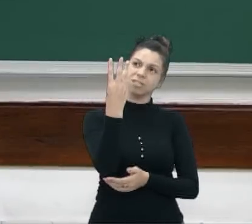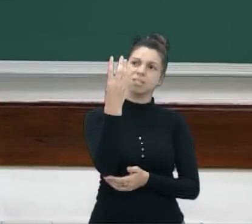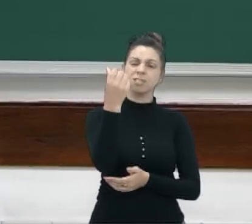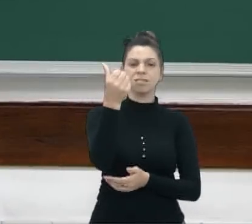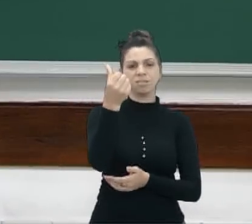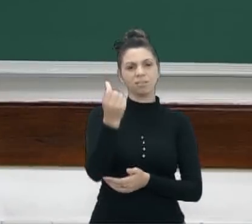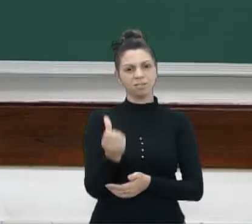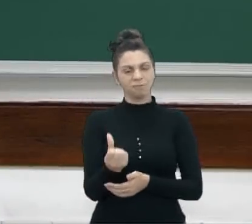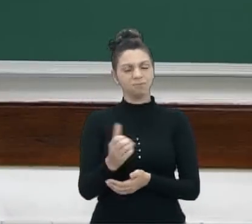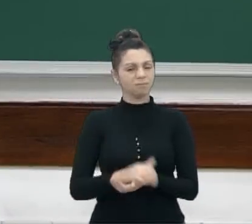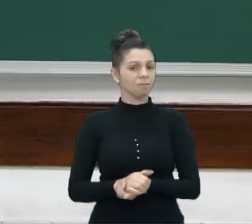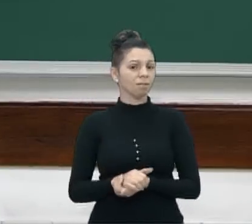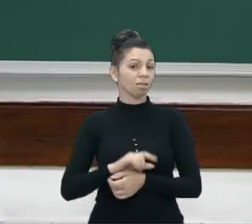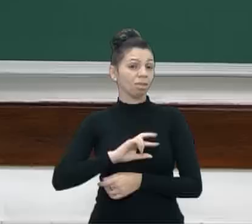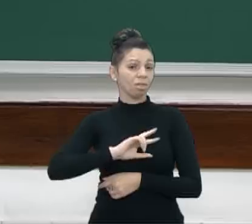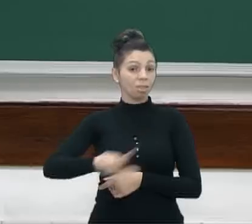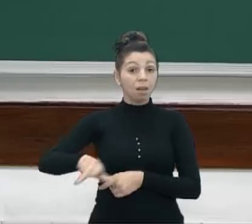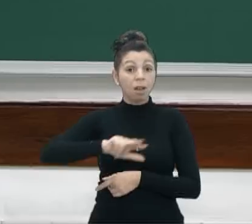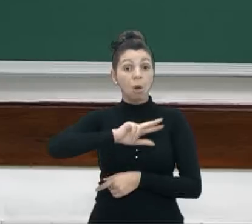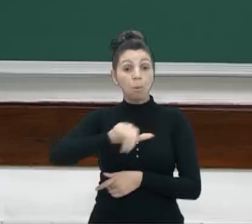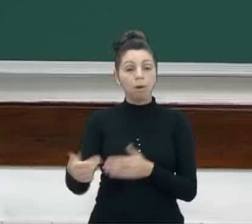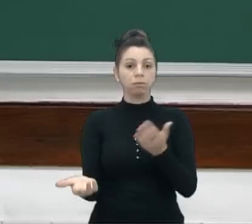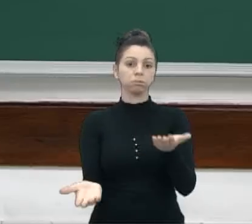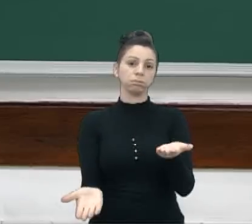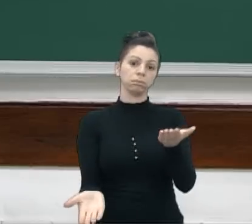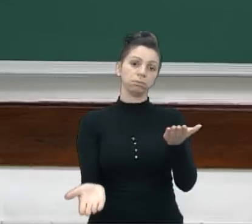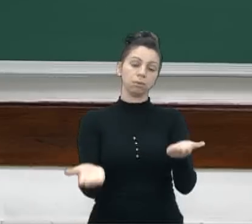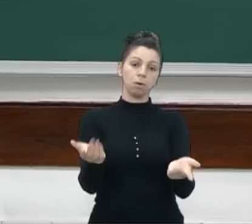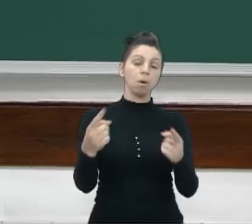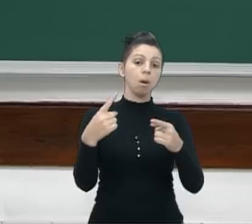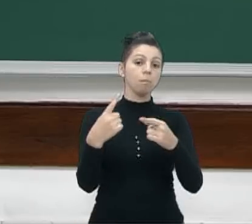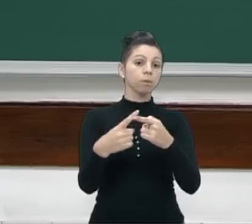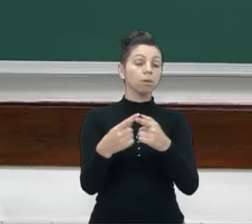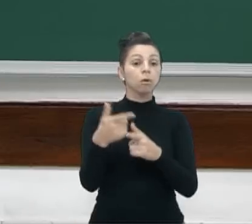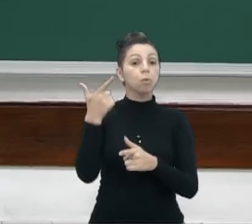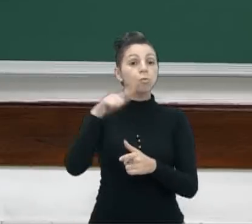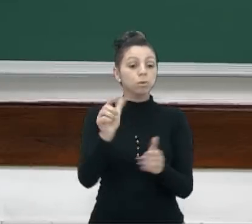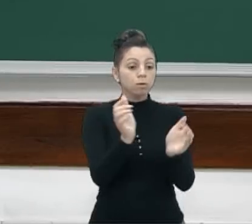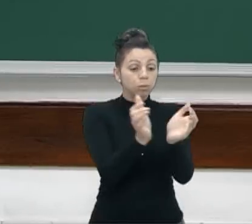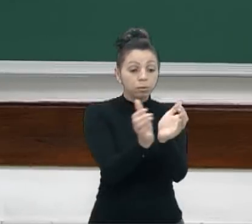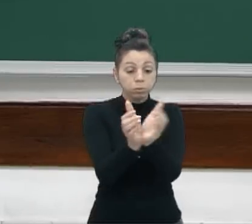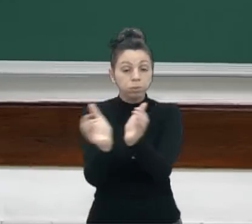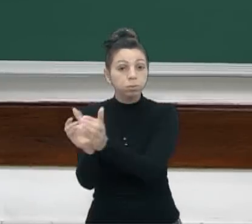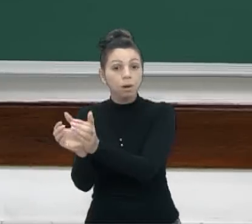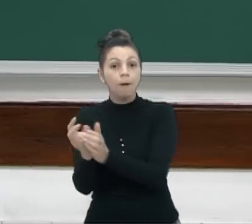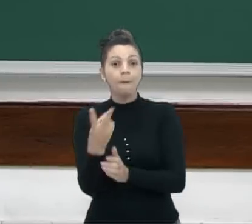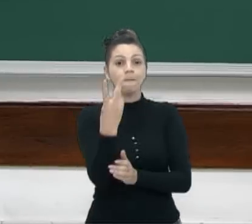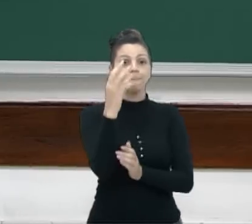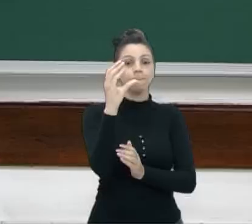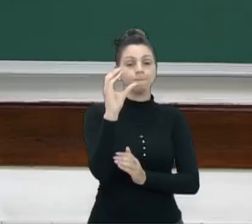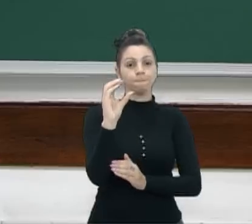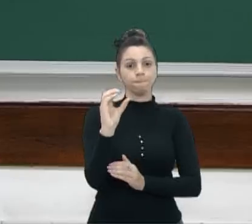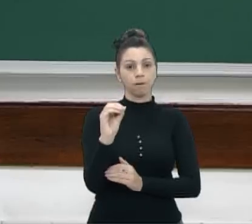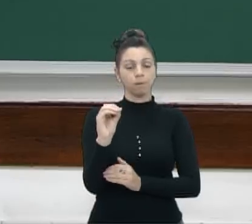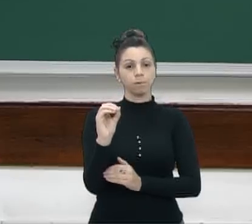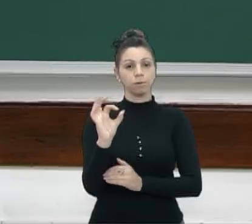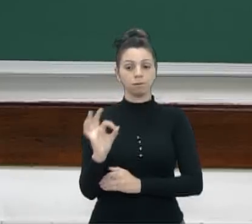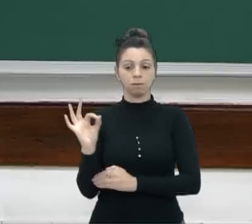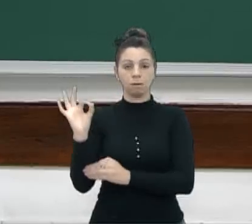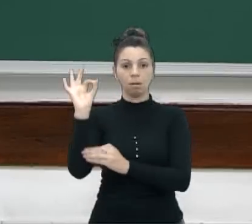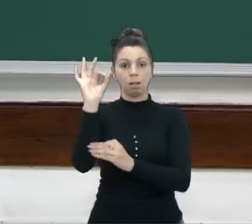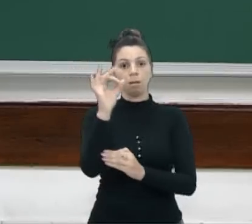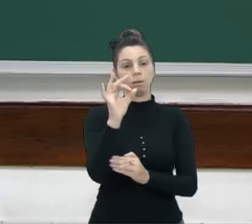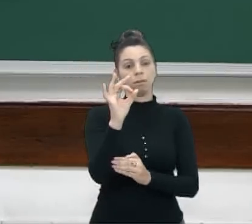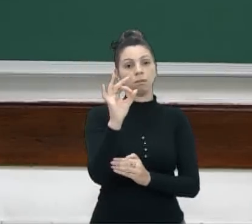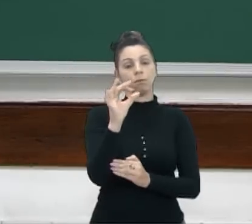3/16 não é equivalente, porque eu já sei que eu não consigo fazer 20 centavos para 16 pessoas. Não